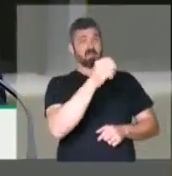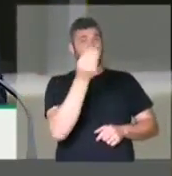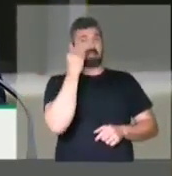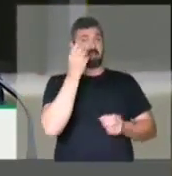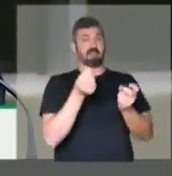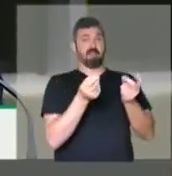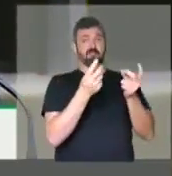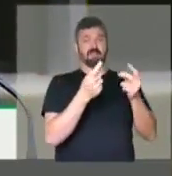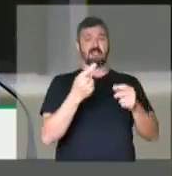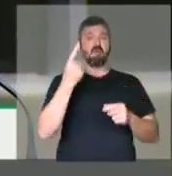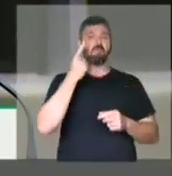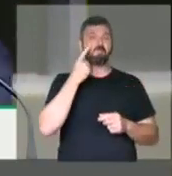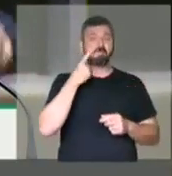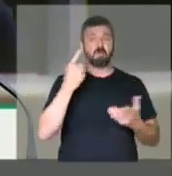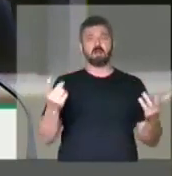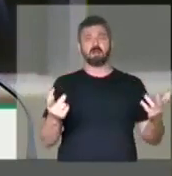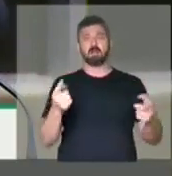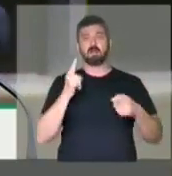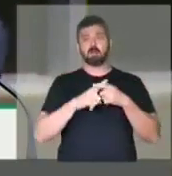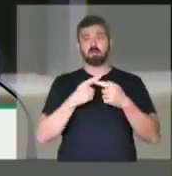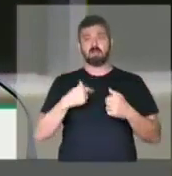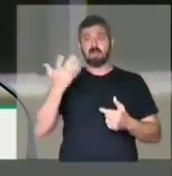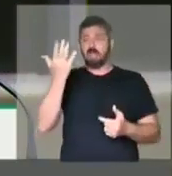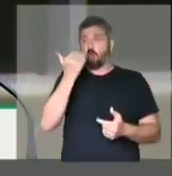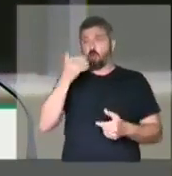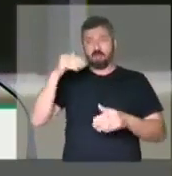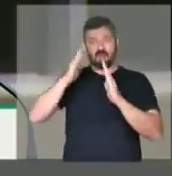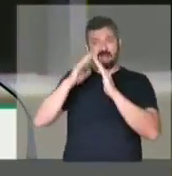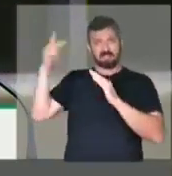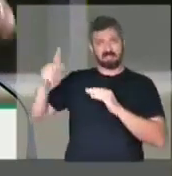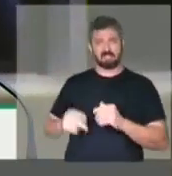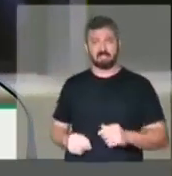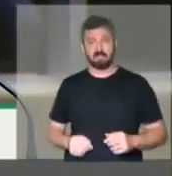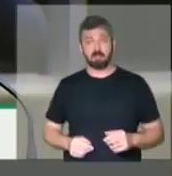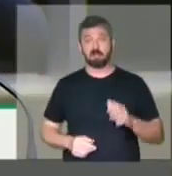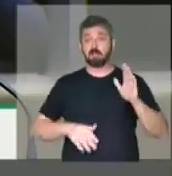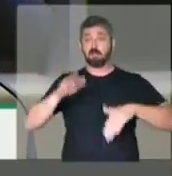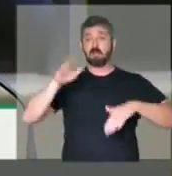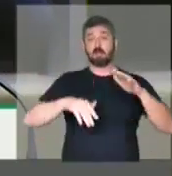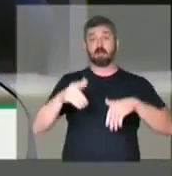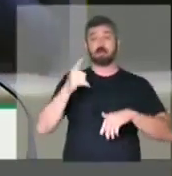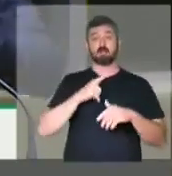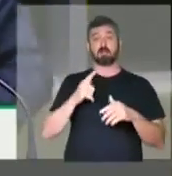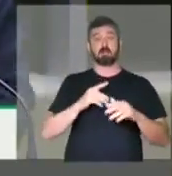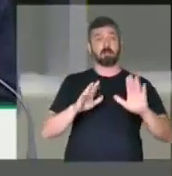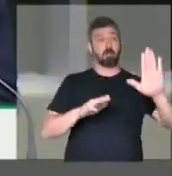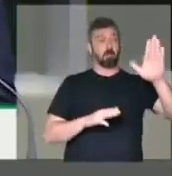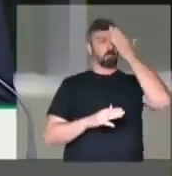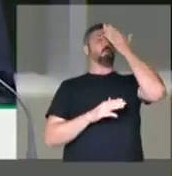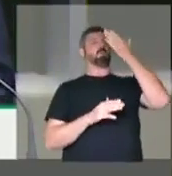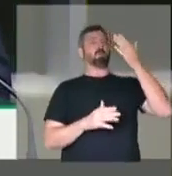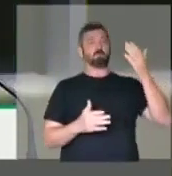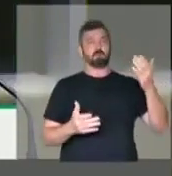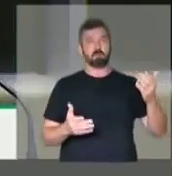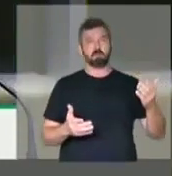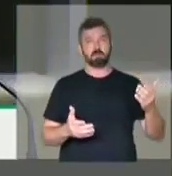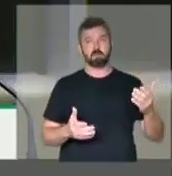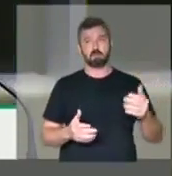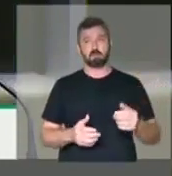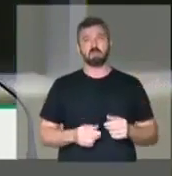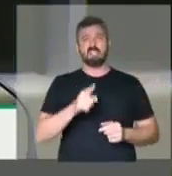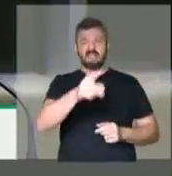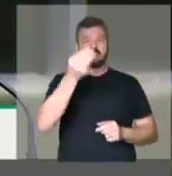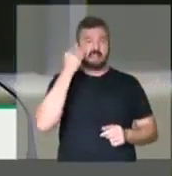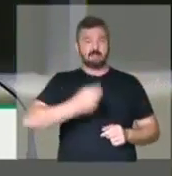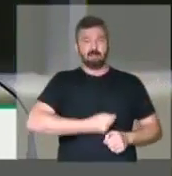tentar vender um chiclete, porque ele quer ter o que comer na sua casa. E muitas vezes tem a porta batida na sua cara. Passem